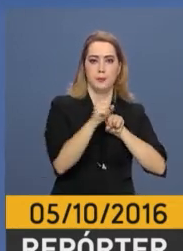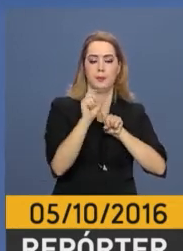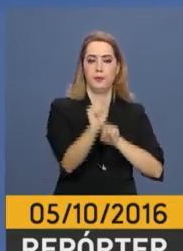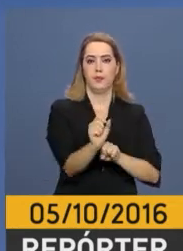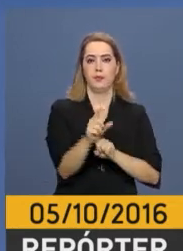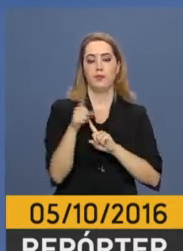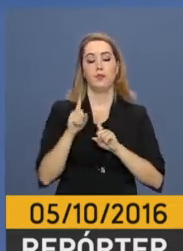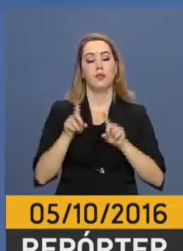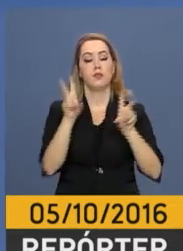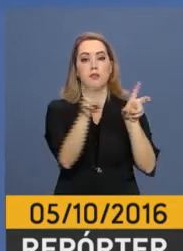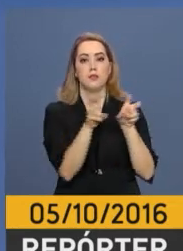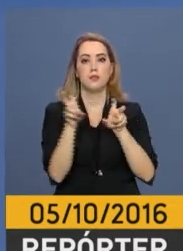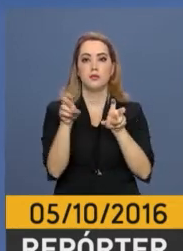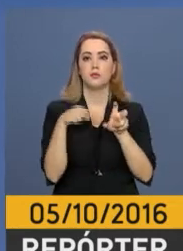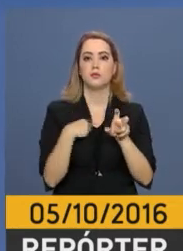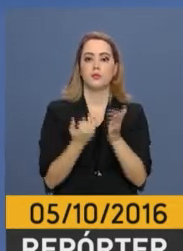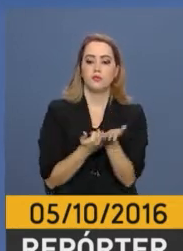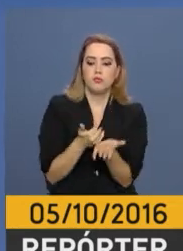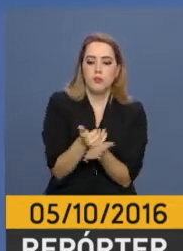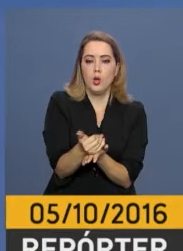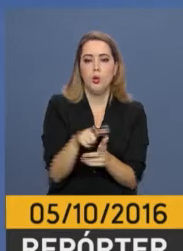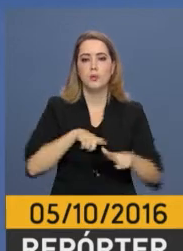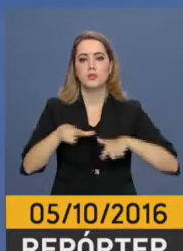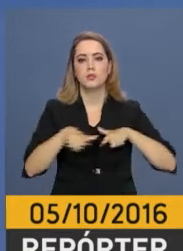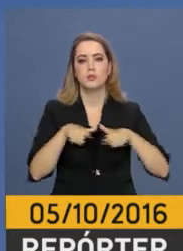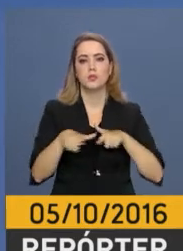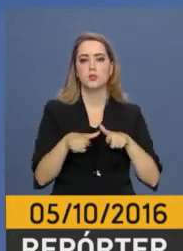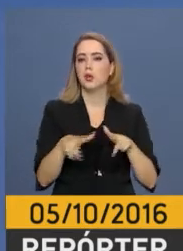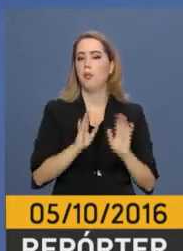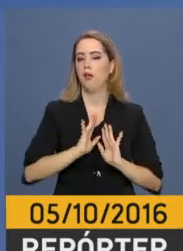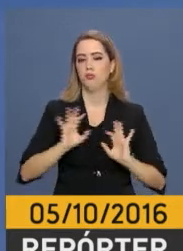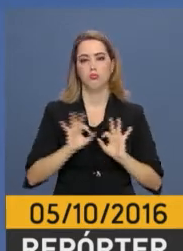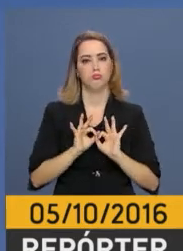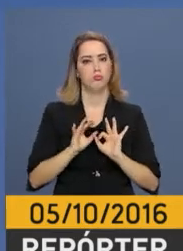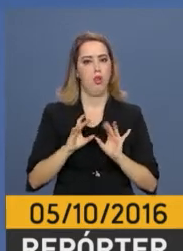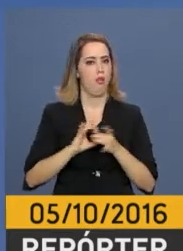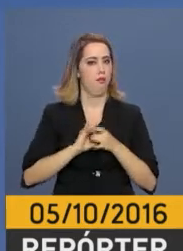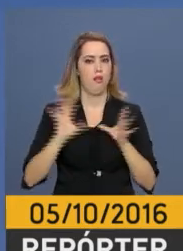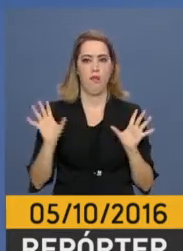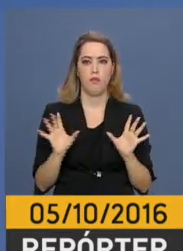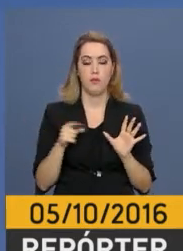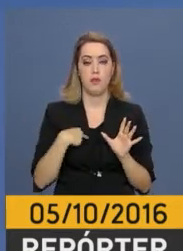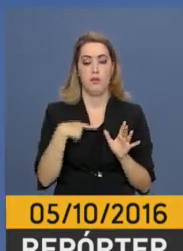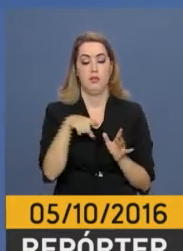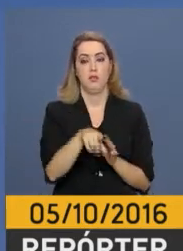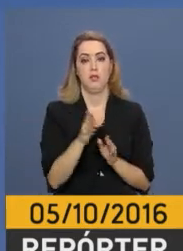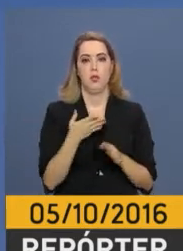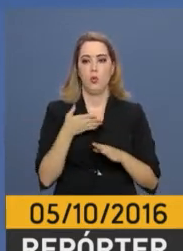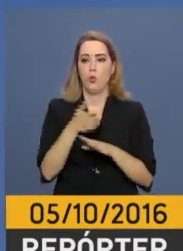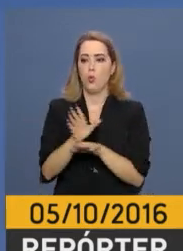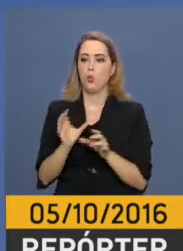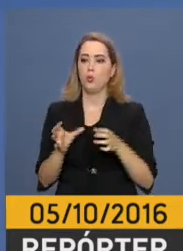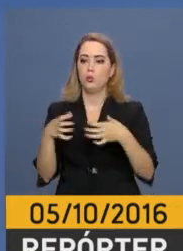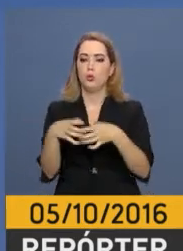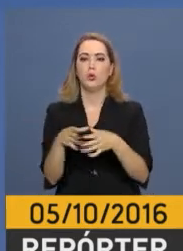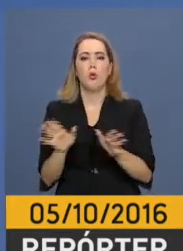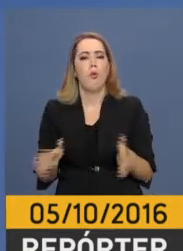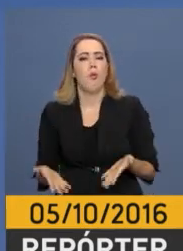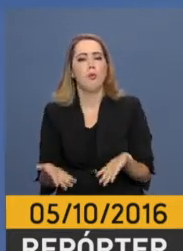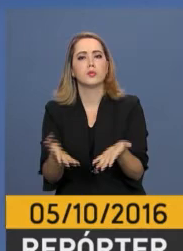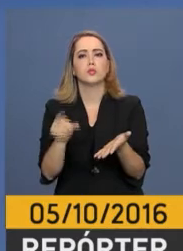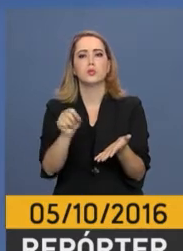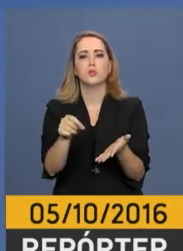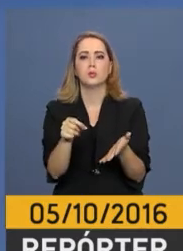tema é que ela vai começar o trabalho dela na rede social voluntário então ela vai participar de mobilizações vai sensibilizar